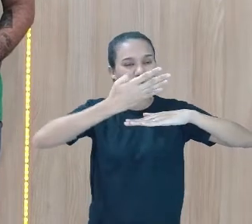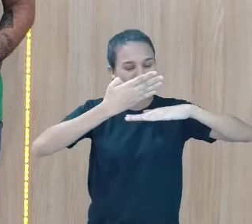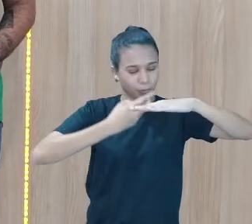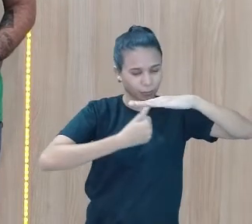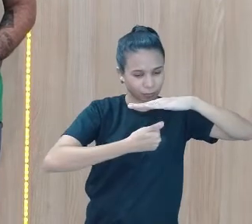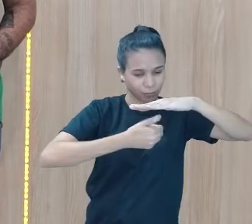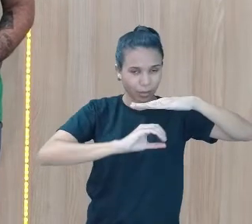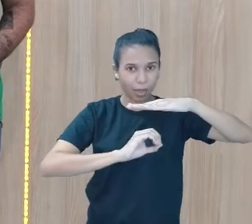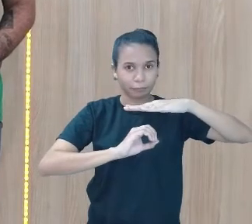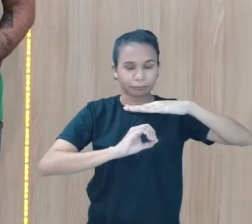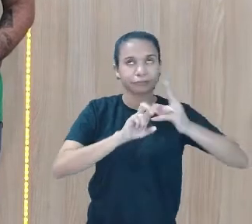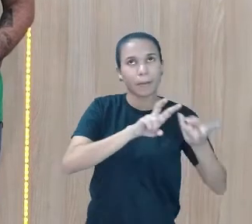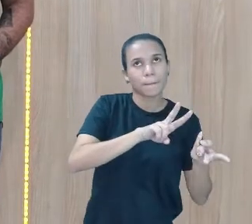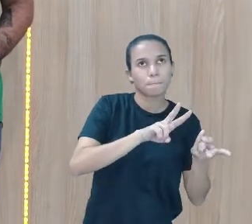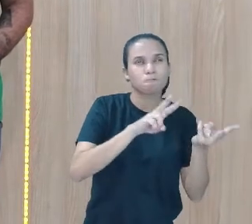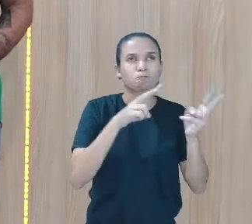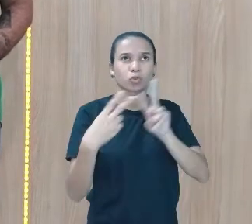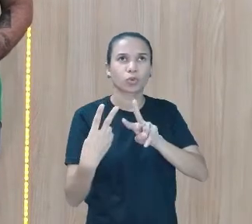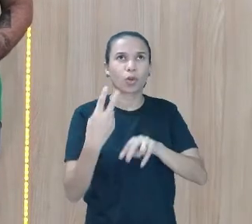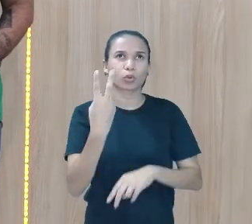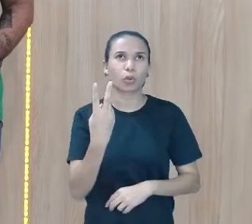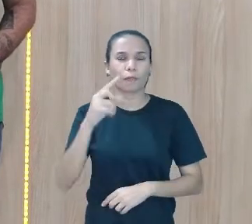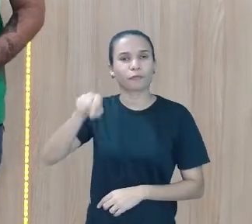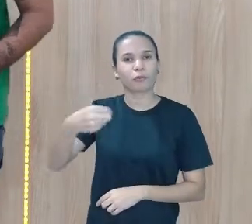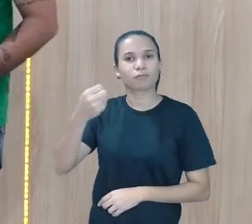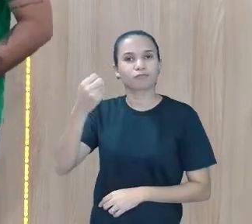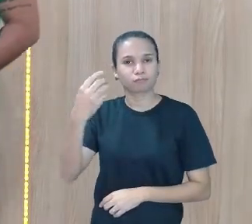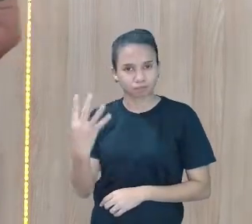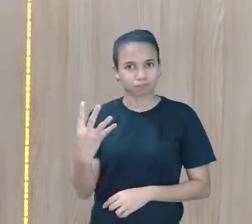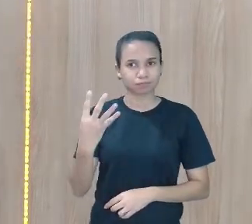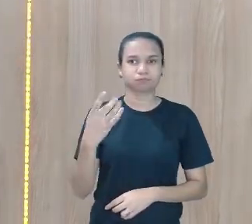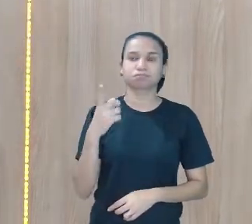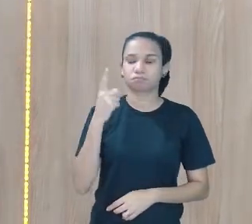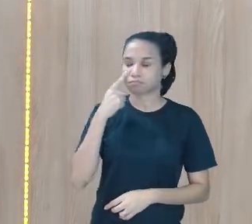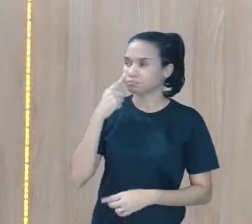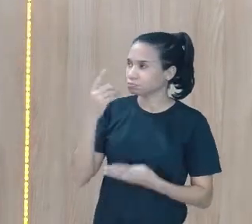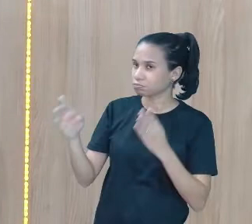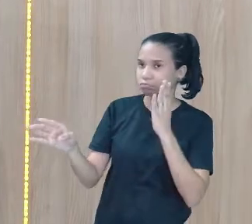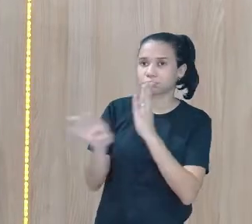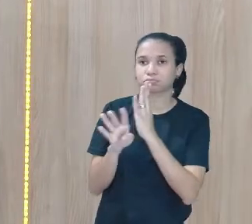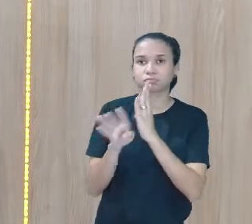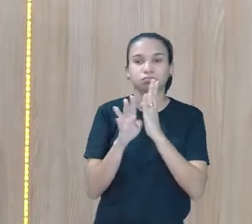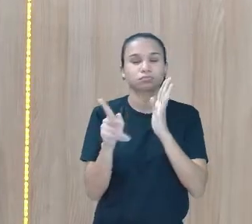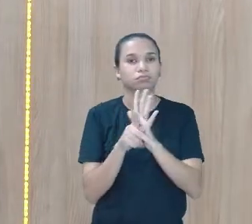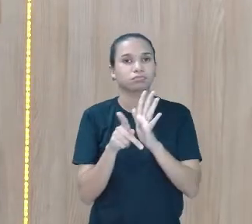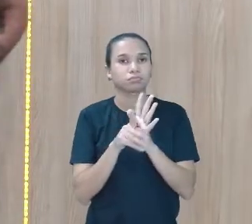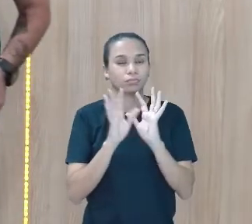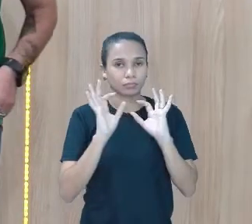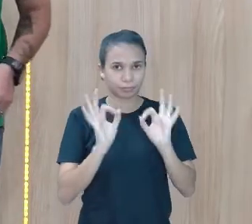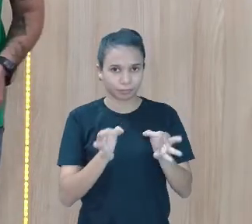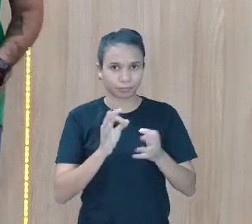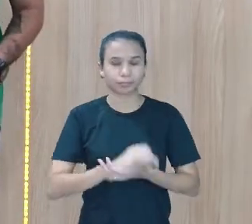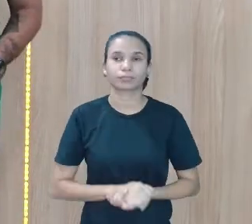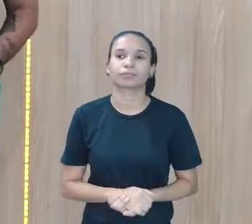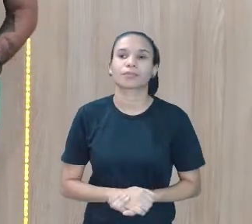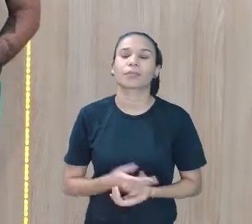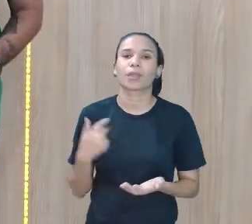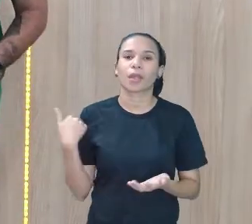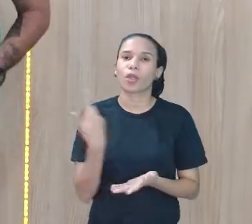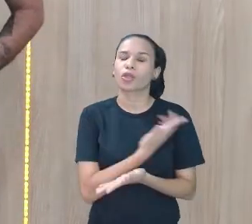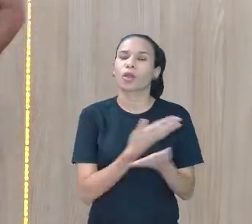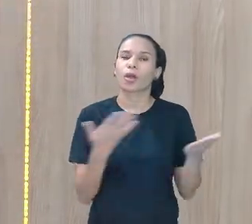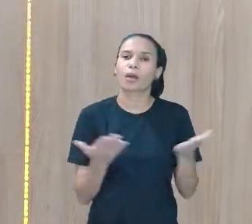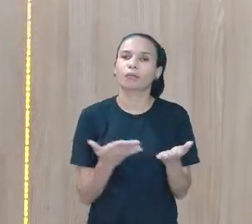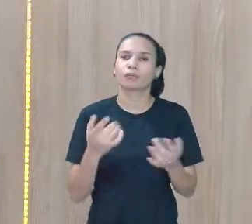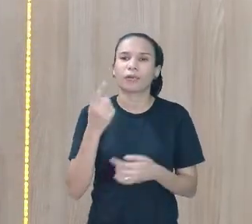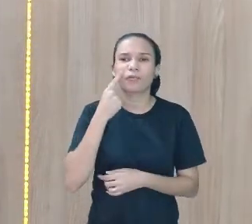sobre 10. 24 sobre 10 é 2,4. 2,4 vai estar nesse ponto aqui. E a gente vai